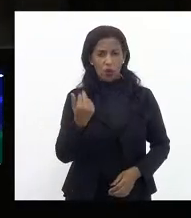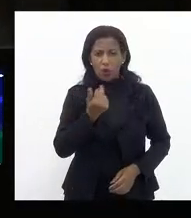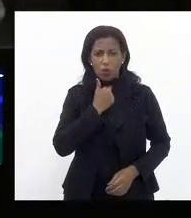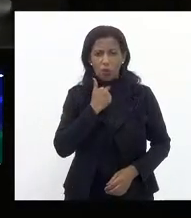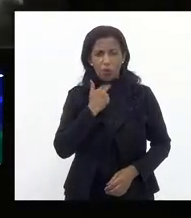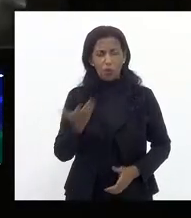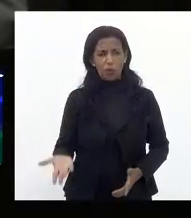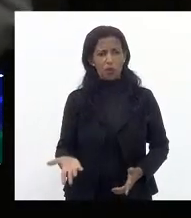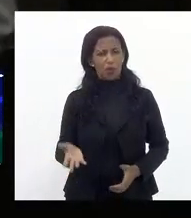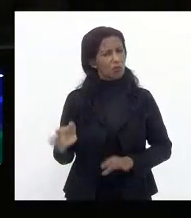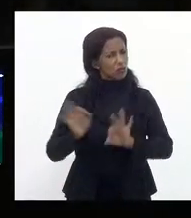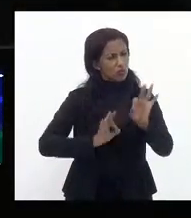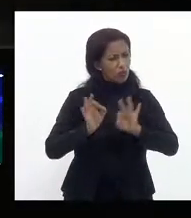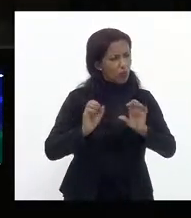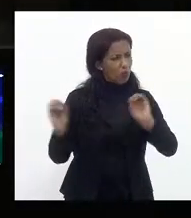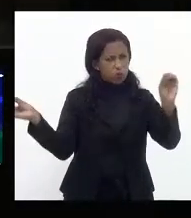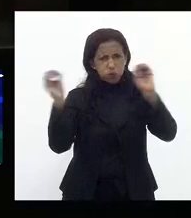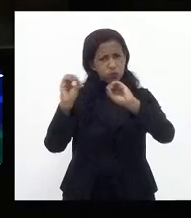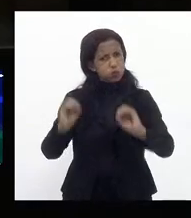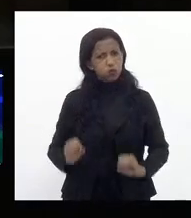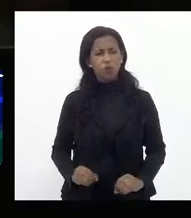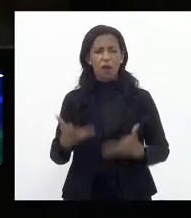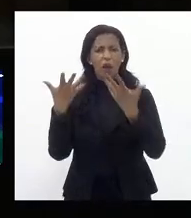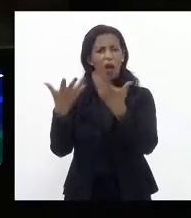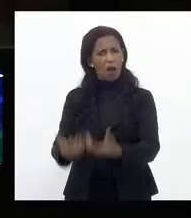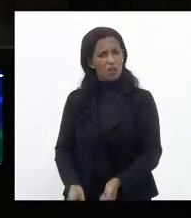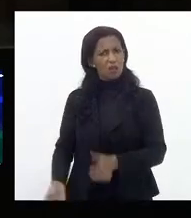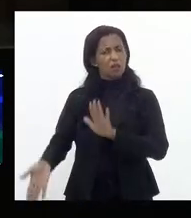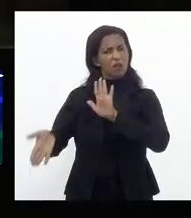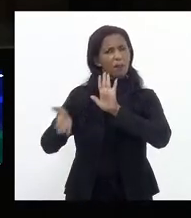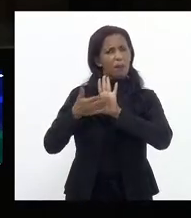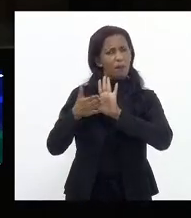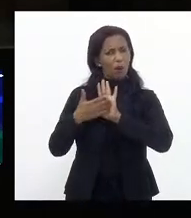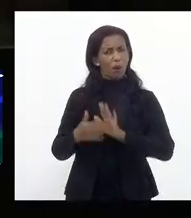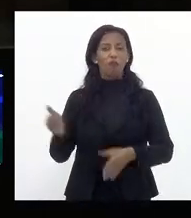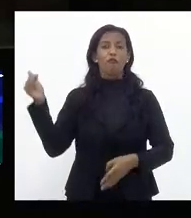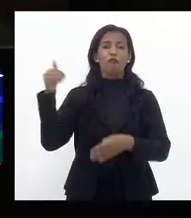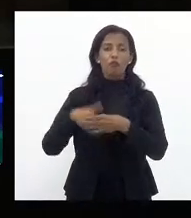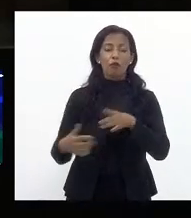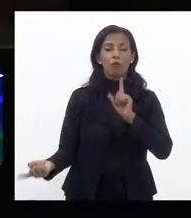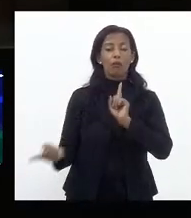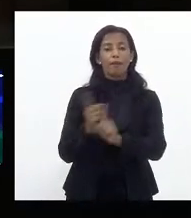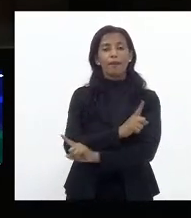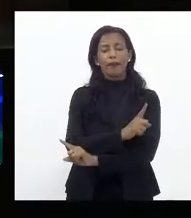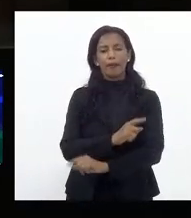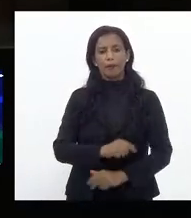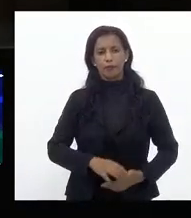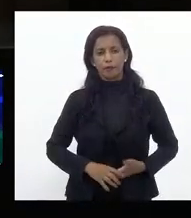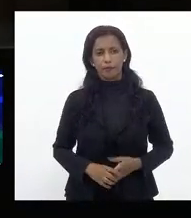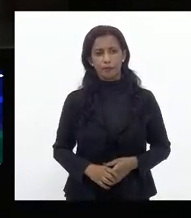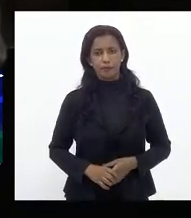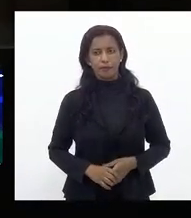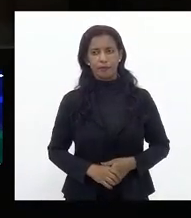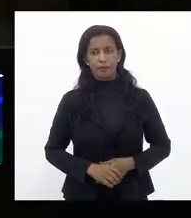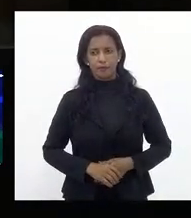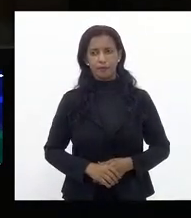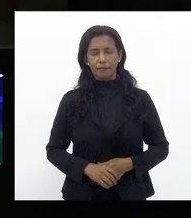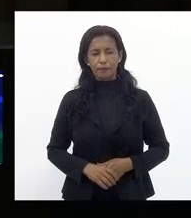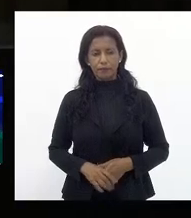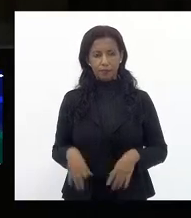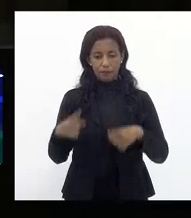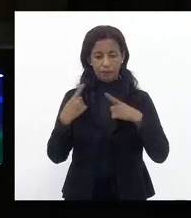nem devemos de forma alguma aceitar essa proposta. Nós vamos votar contrário,